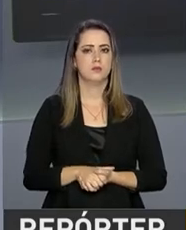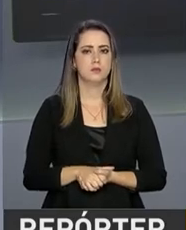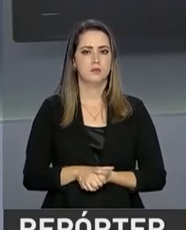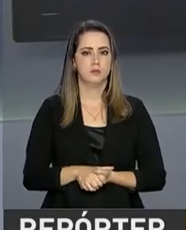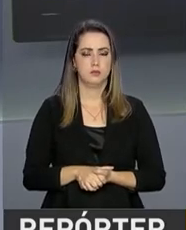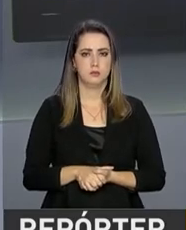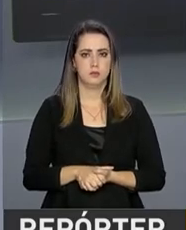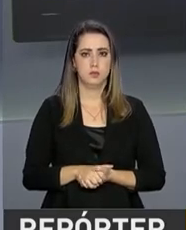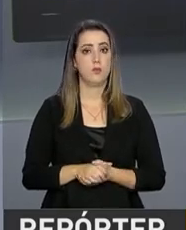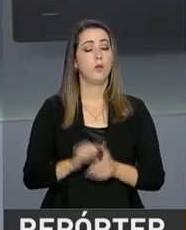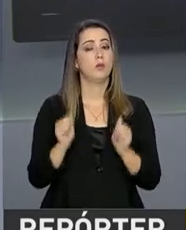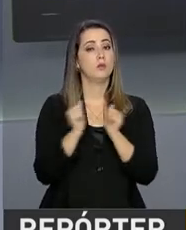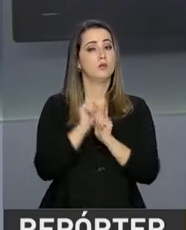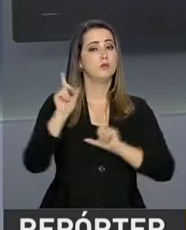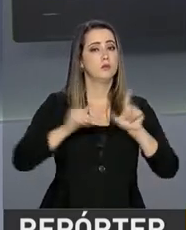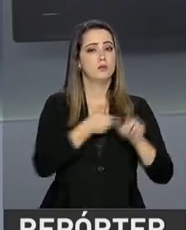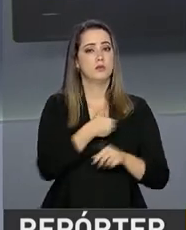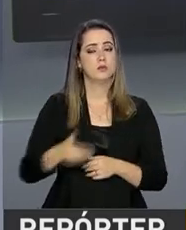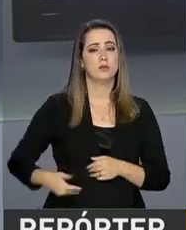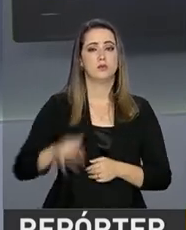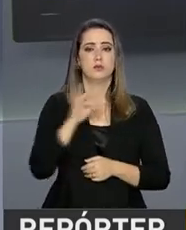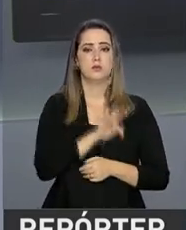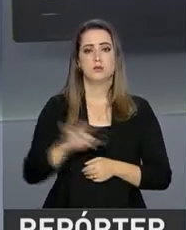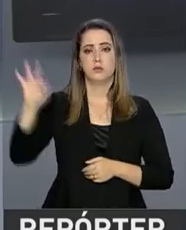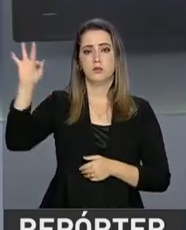página da NBR na internet. Continue com a gente na